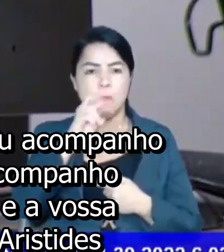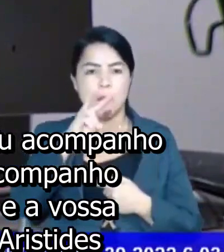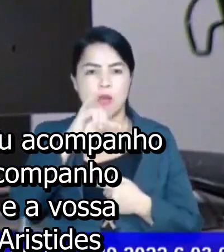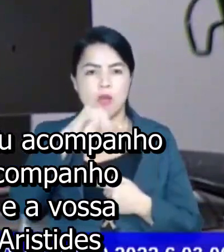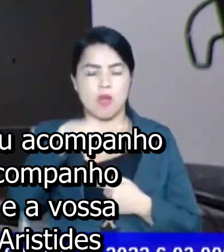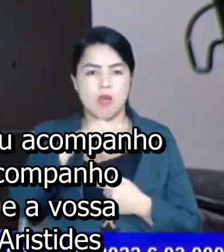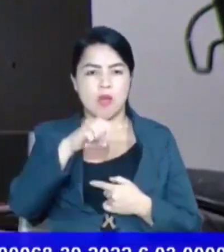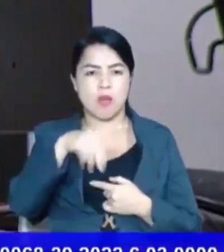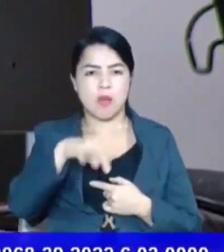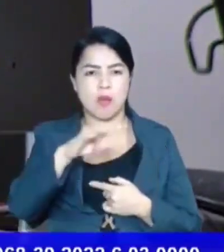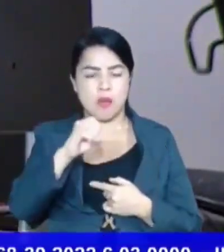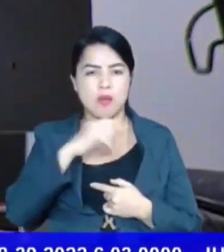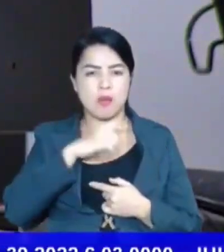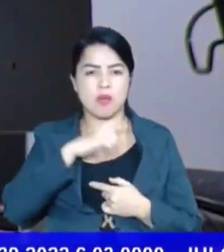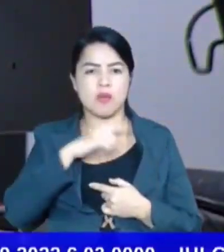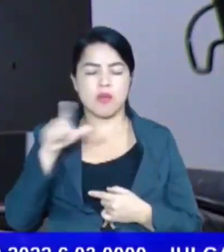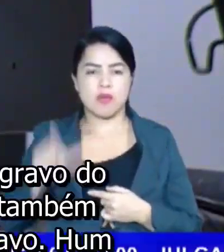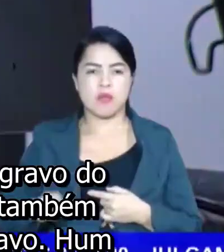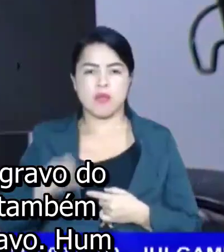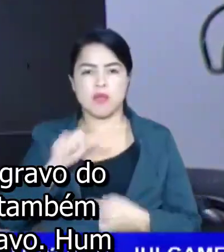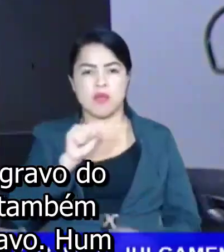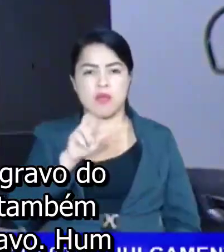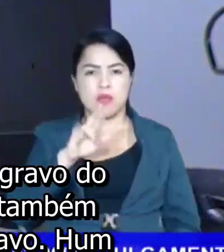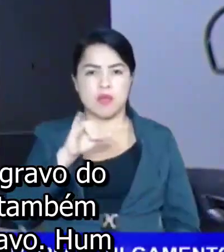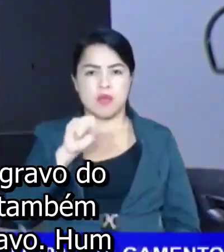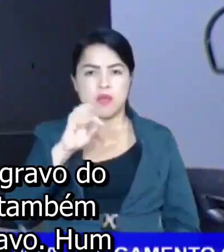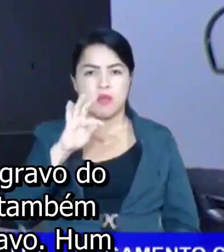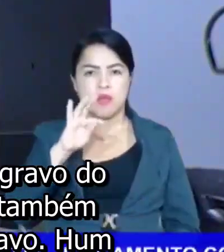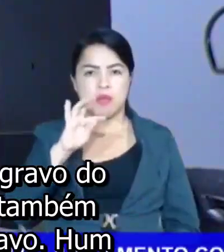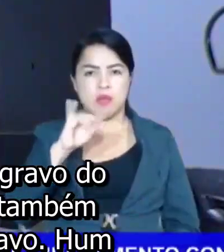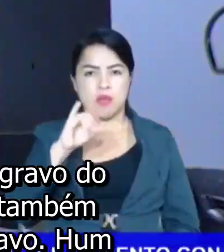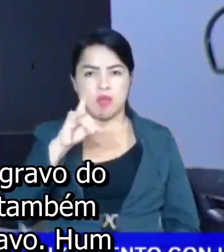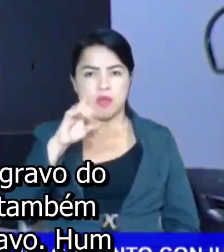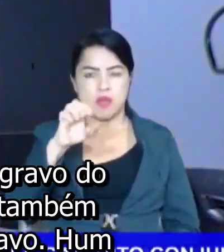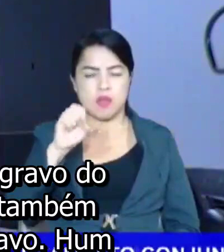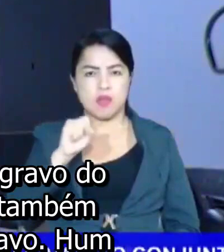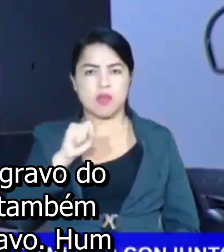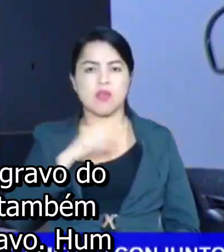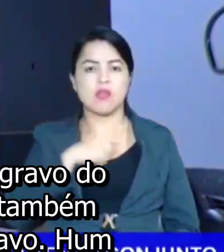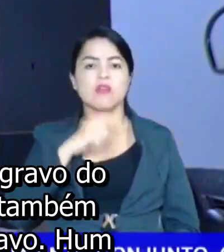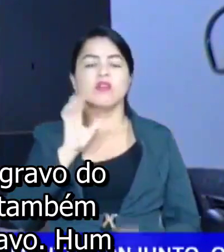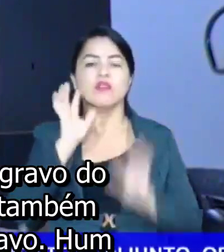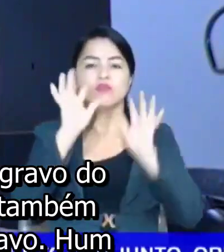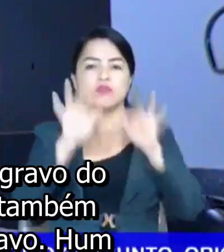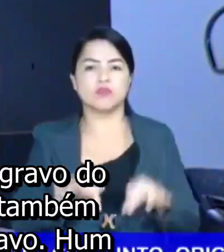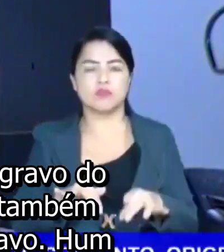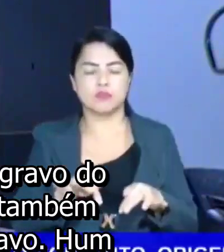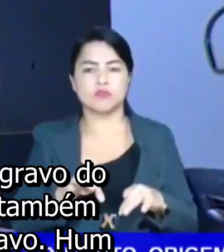a leitura entre a tela de seu computador e os papéis dispostos em cima da mesma. A